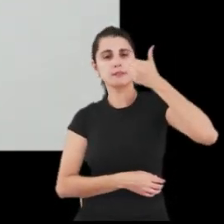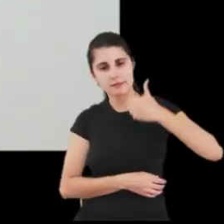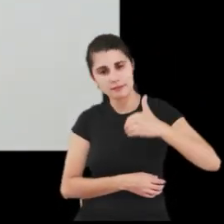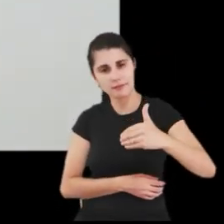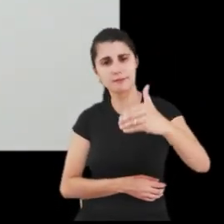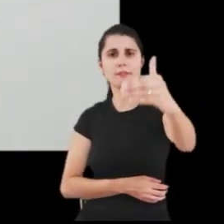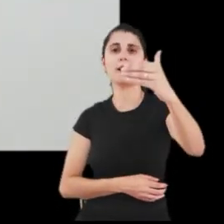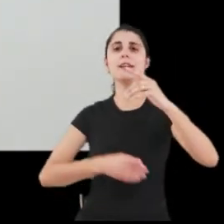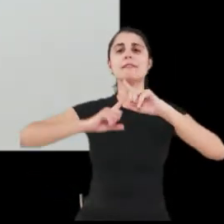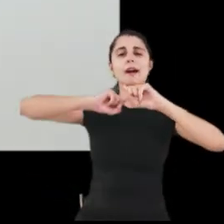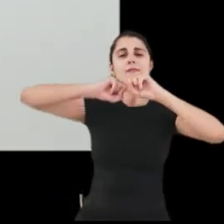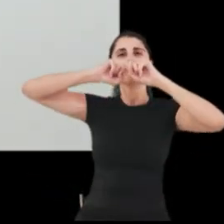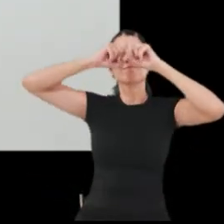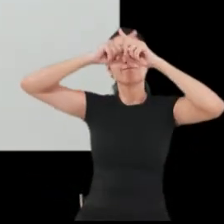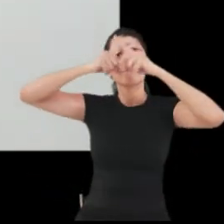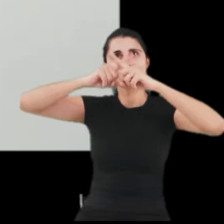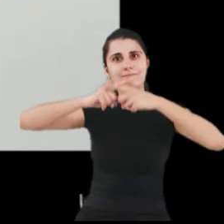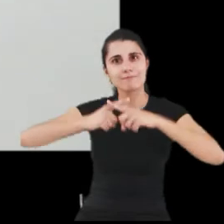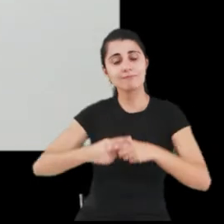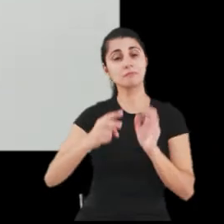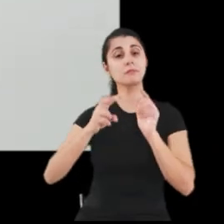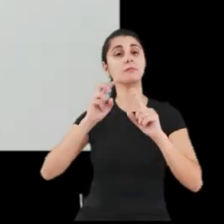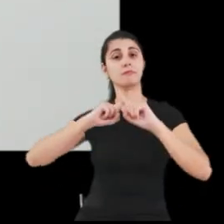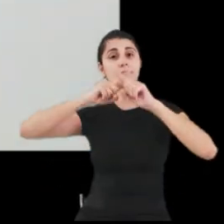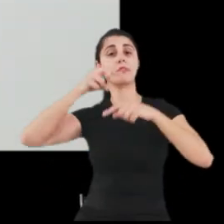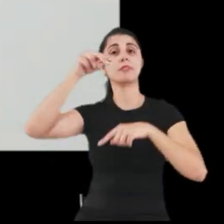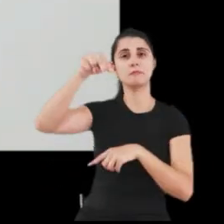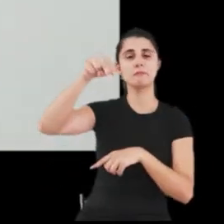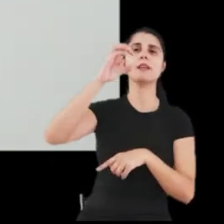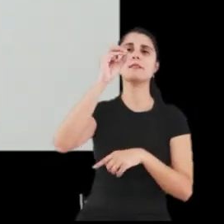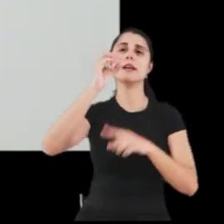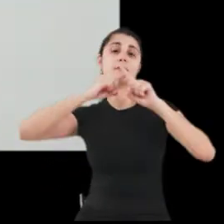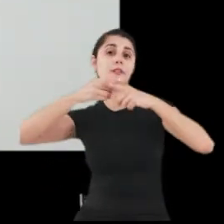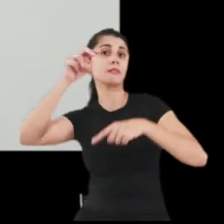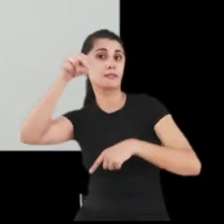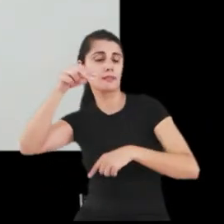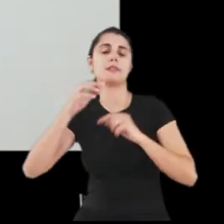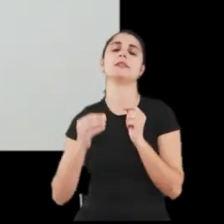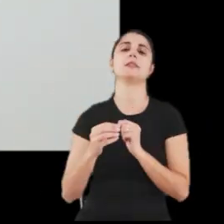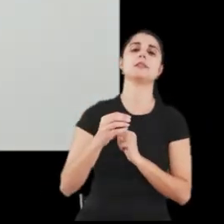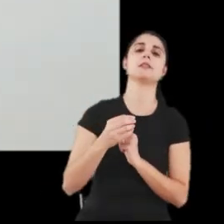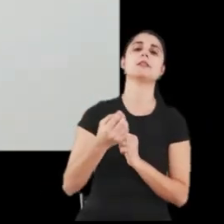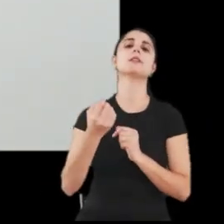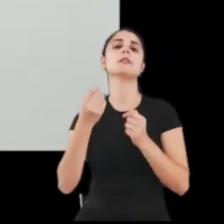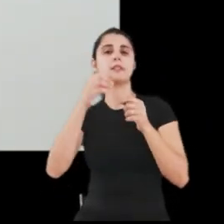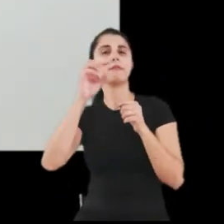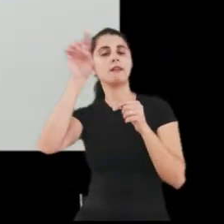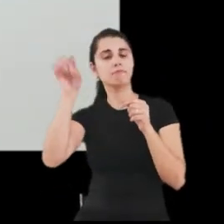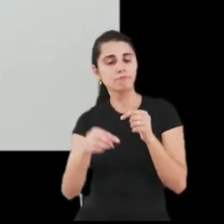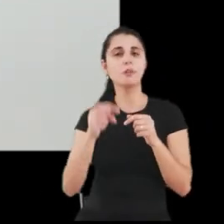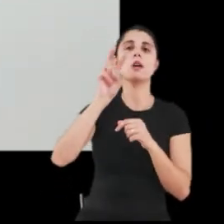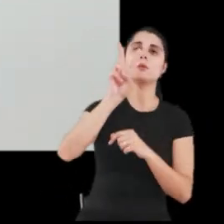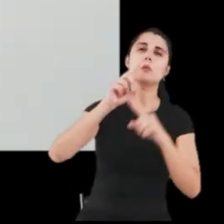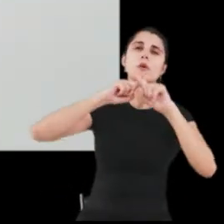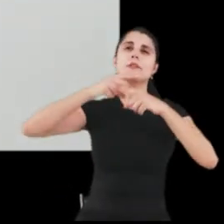e multiplicar cada um deles por n. 0 vezes n, 0, 1 vezes n, n, 2